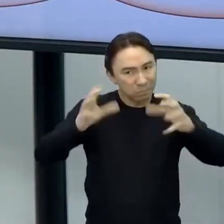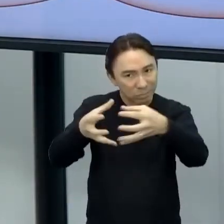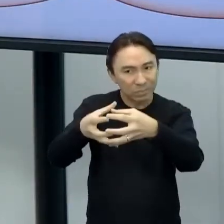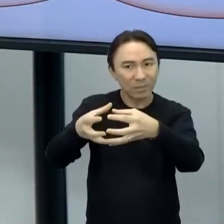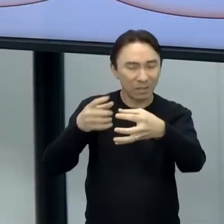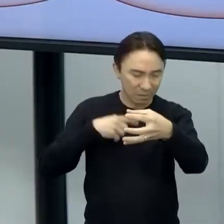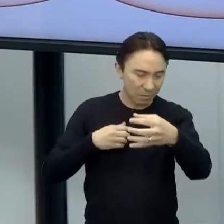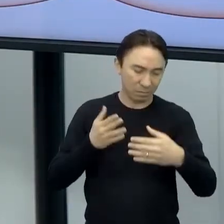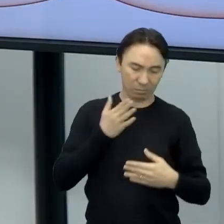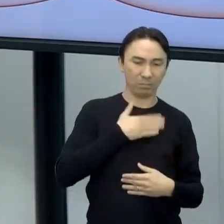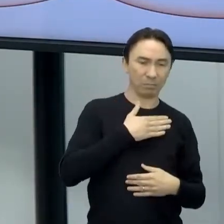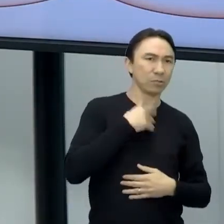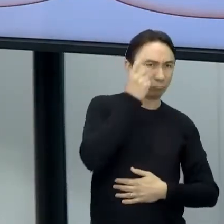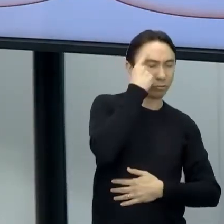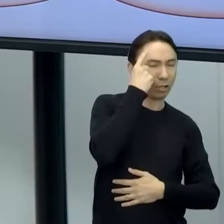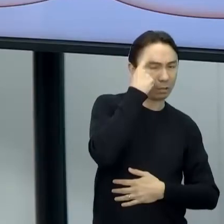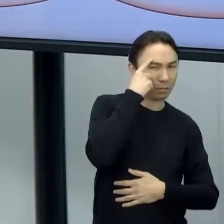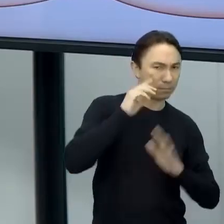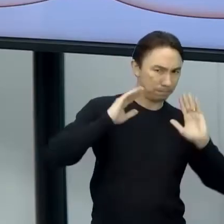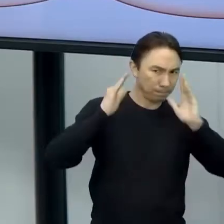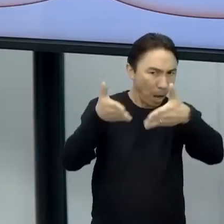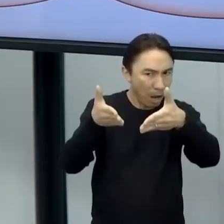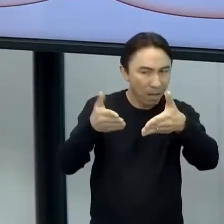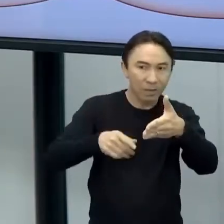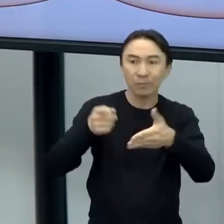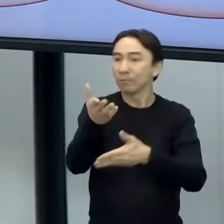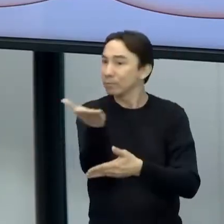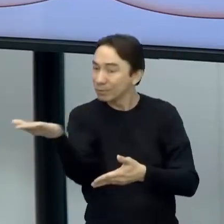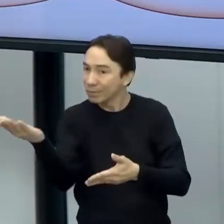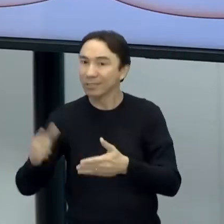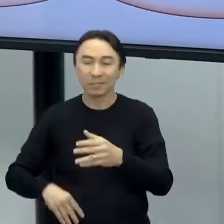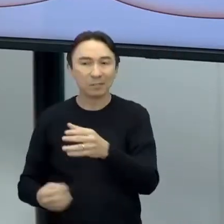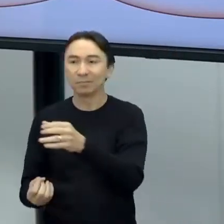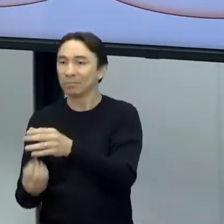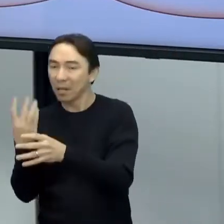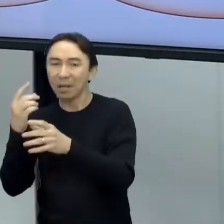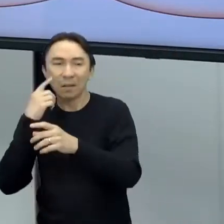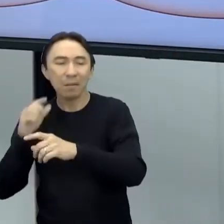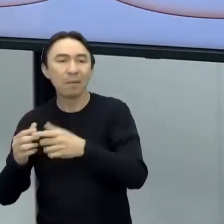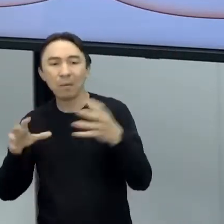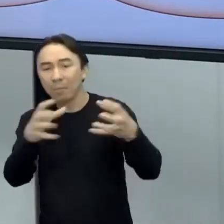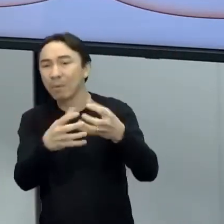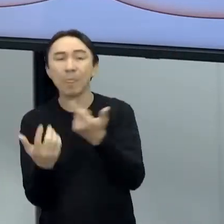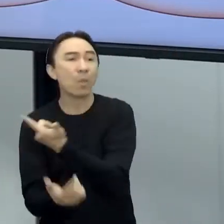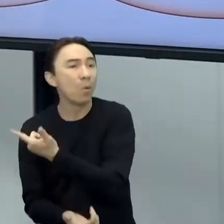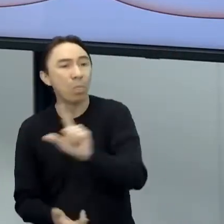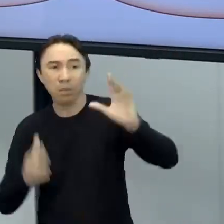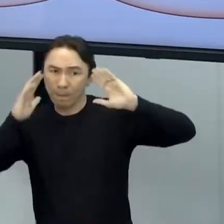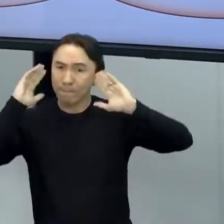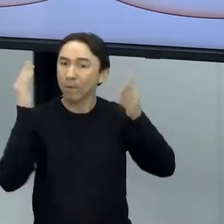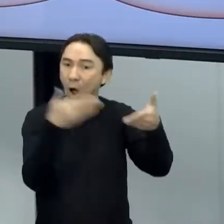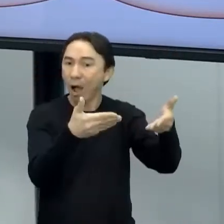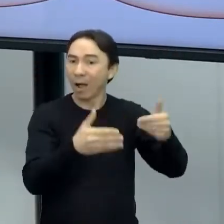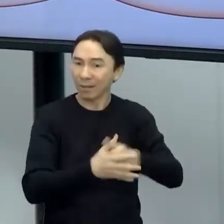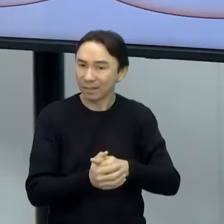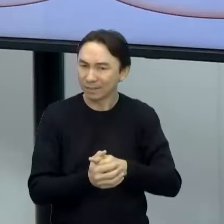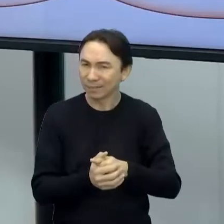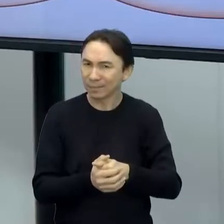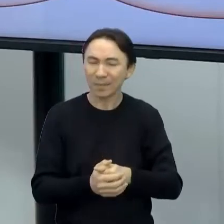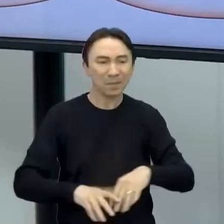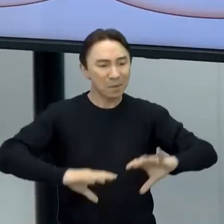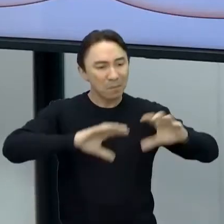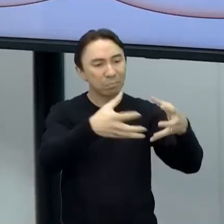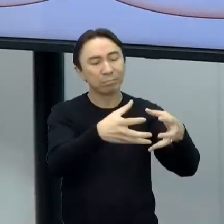nós vamos explorar o que é essa questão do público-alvo. Para a gente poder